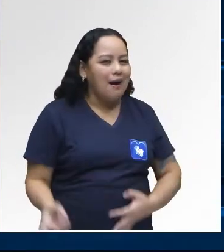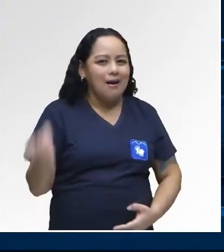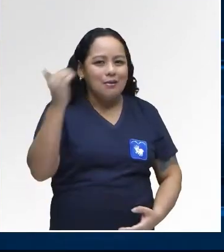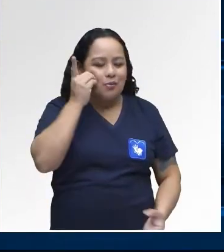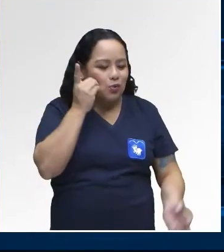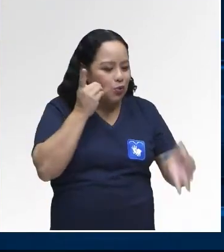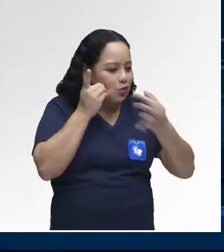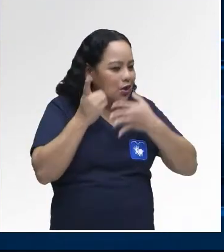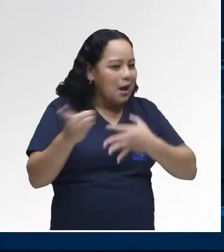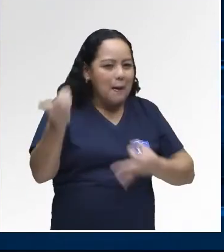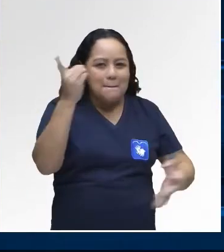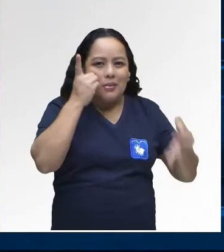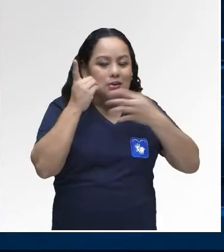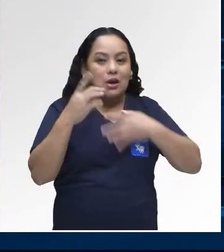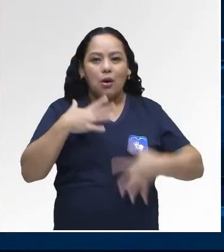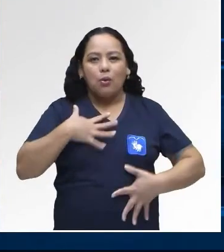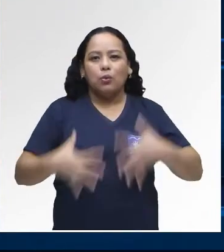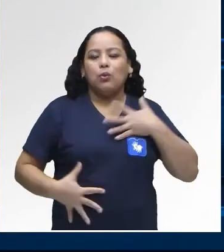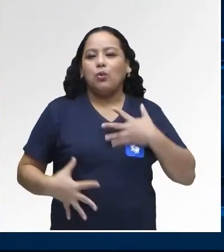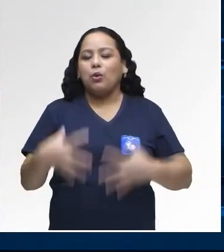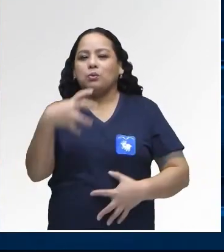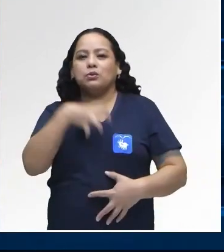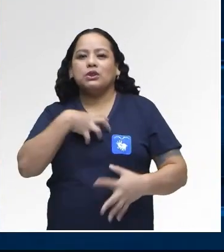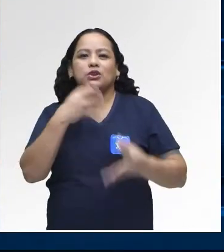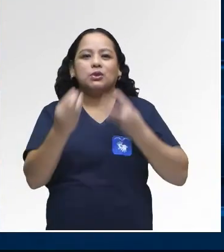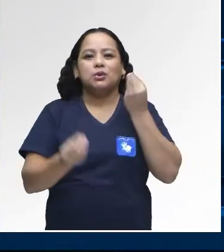nosso corpo, ele se sente